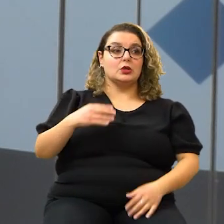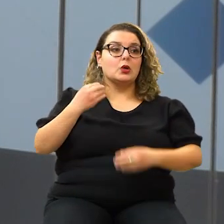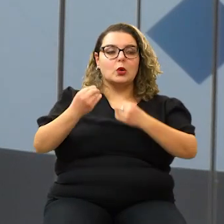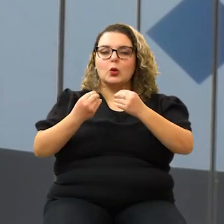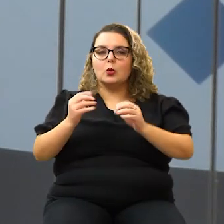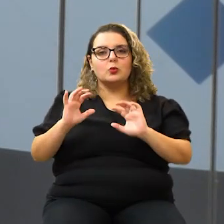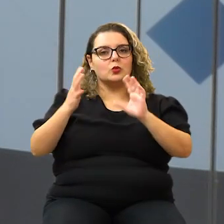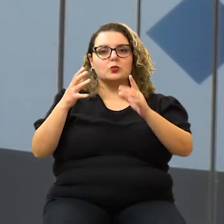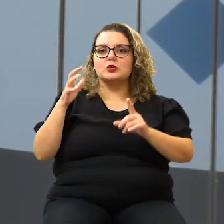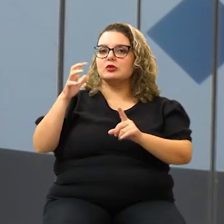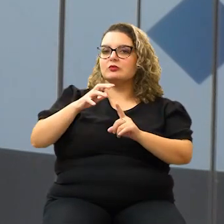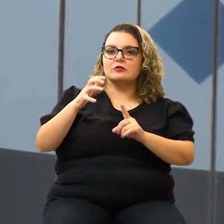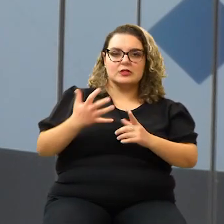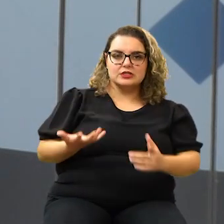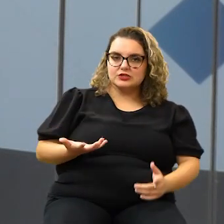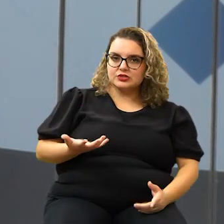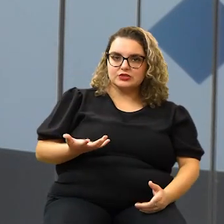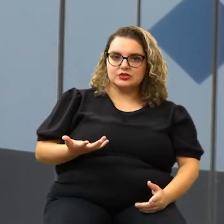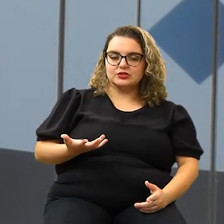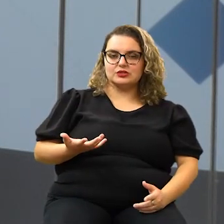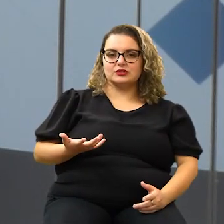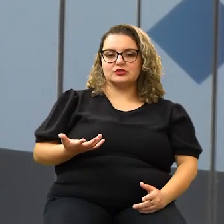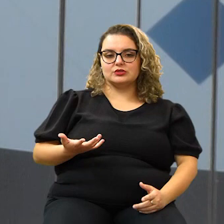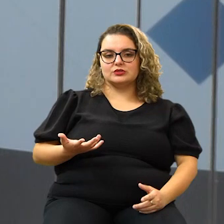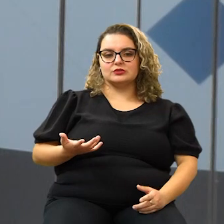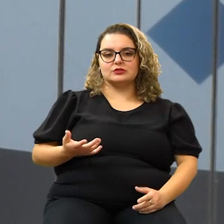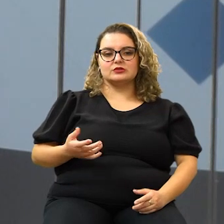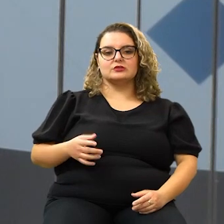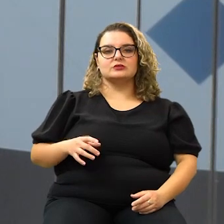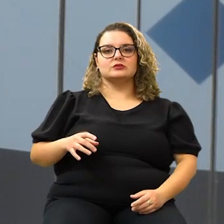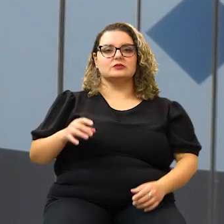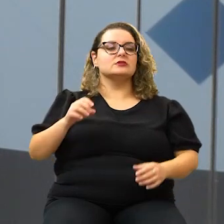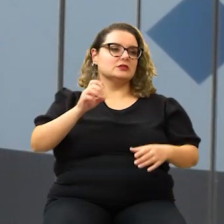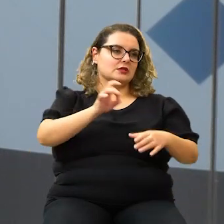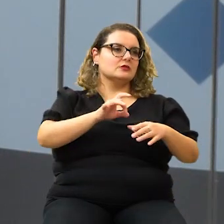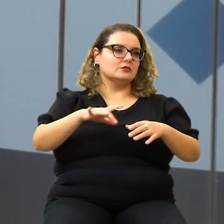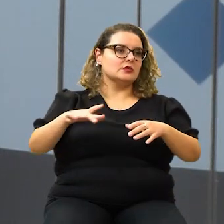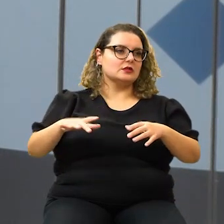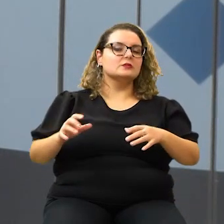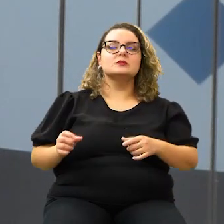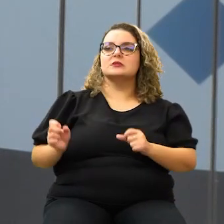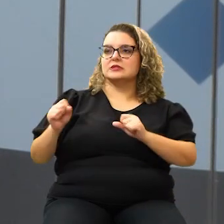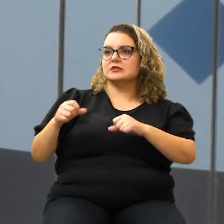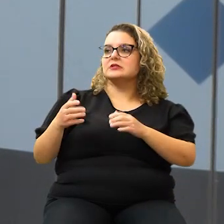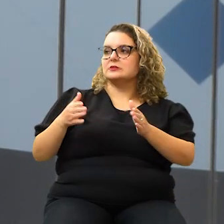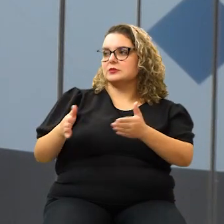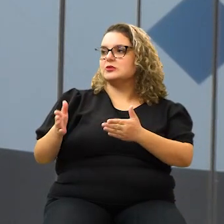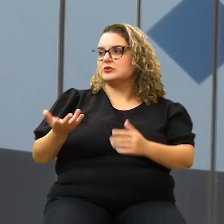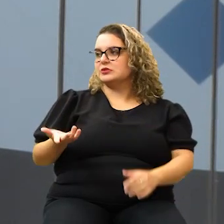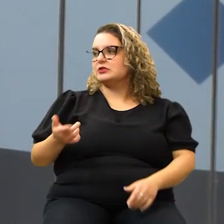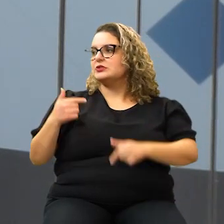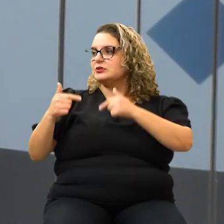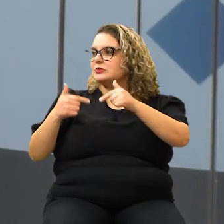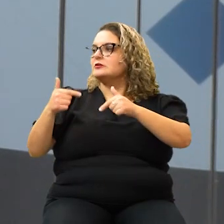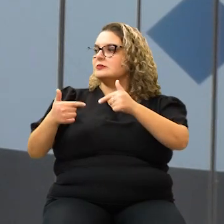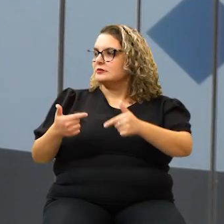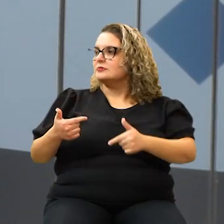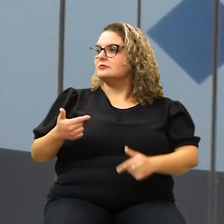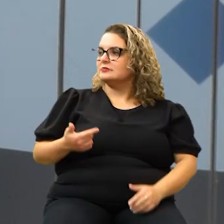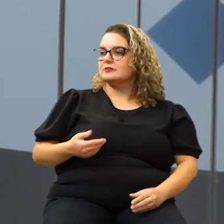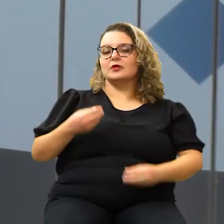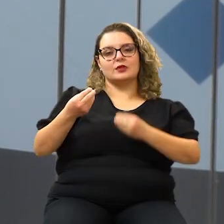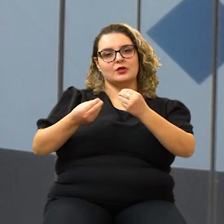pode influenciar as questões da produção, né? E trabalhar a questão de como que a